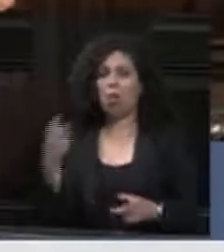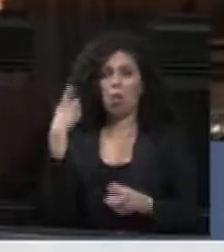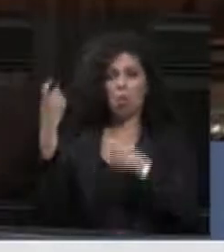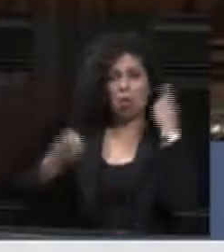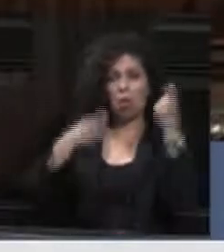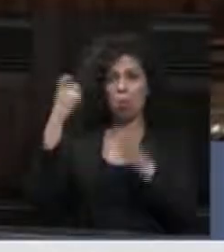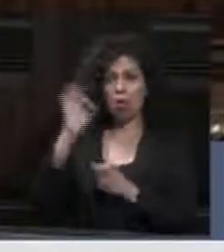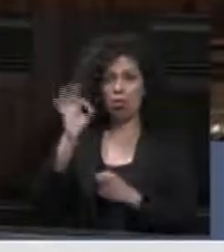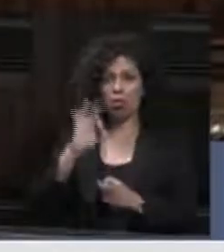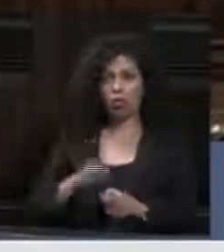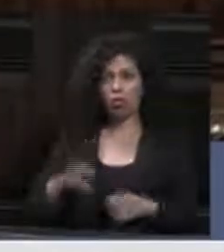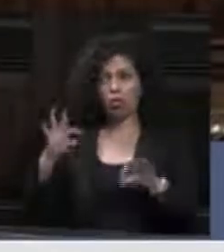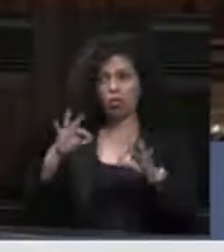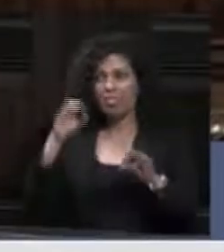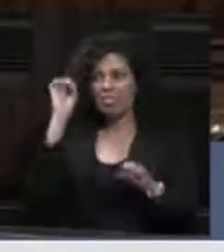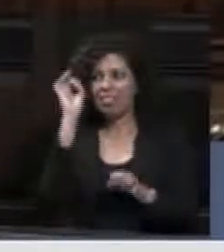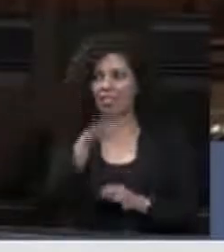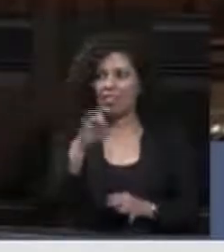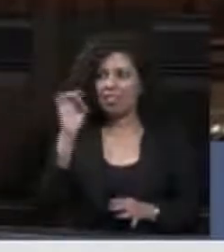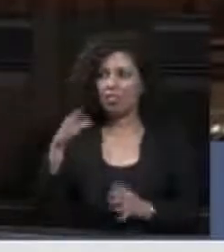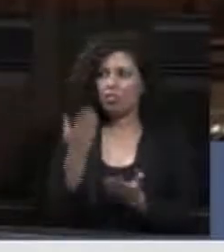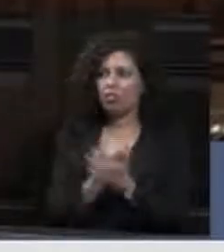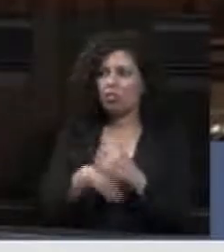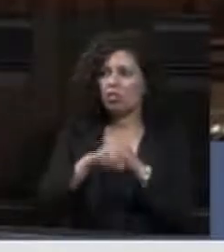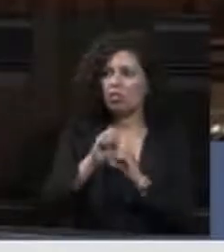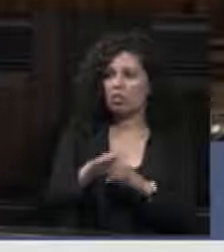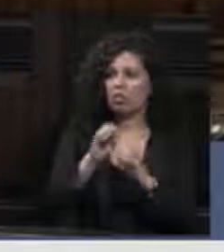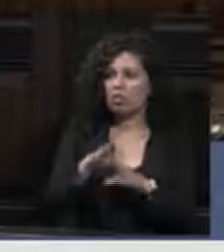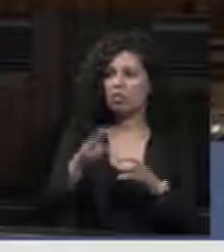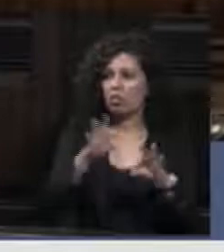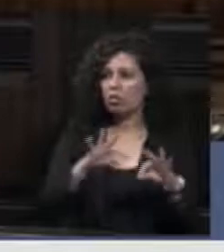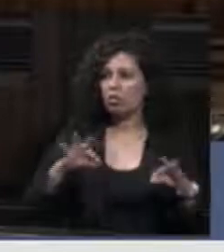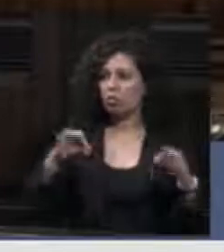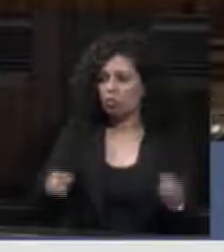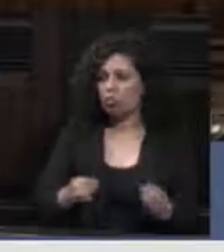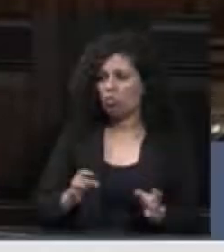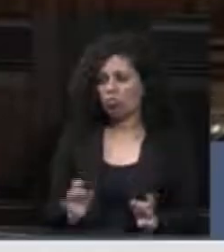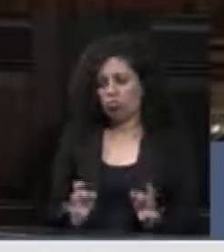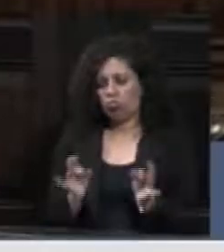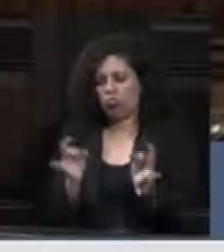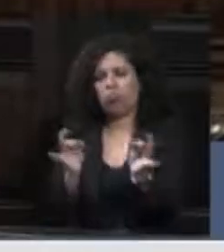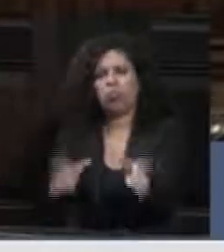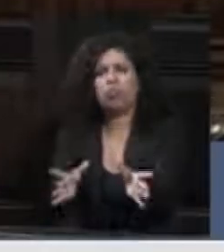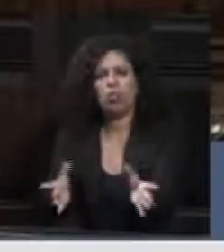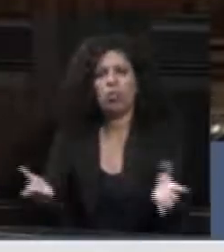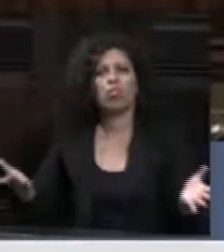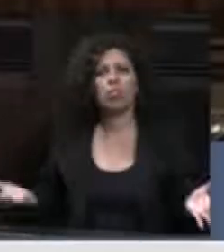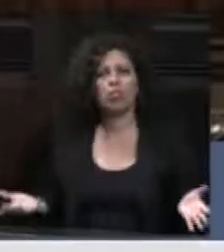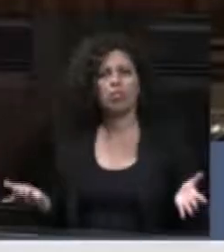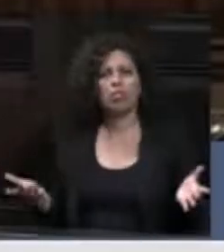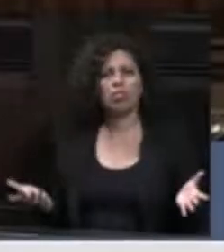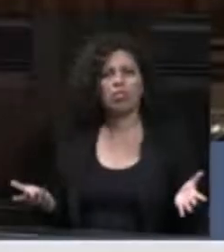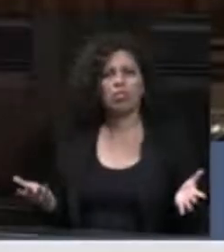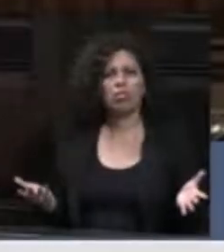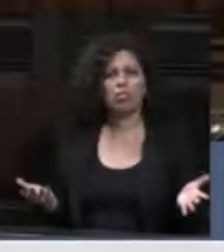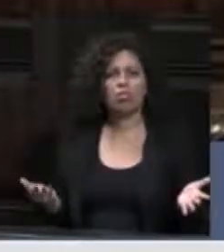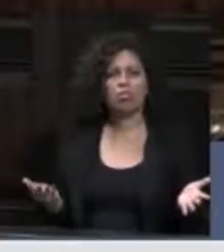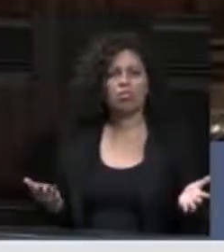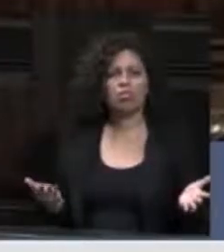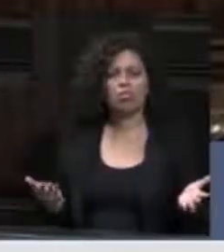a uma essas escolas e condenando-as a uma espécie de indigência